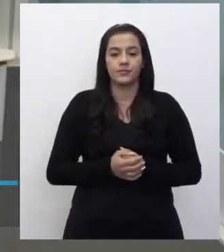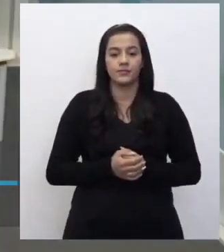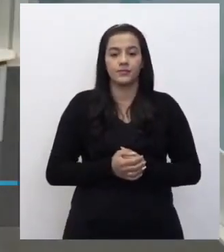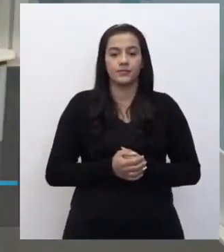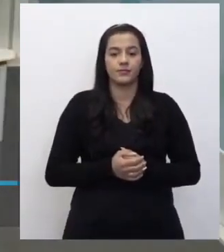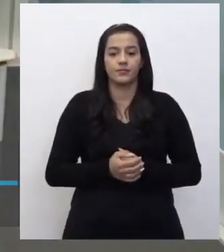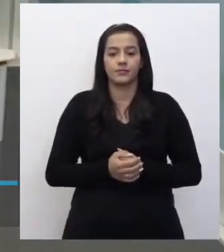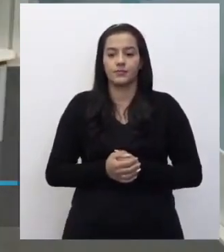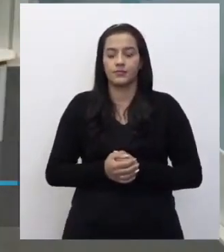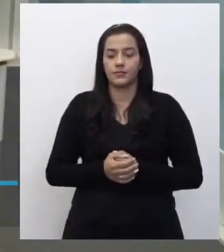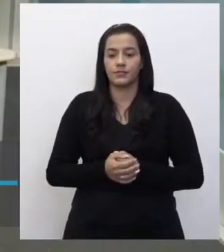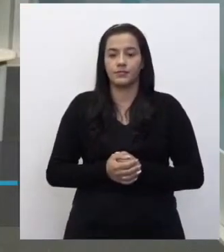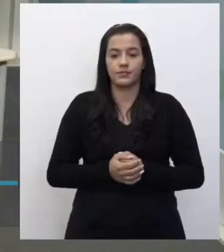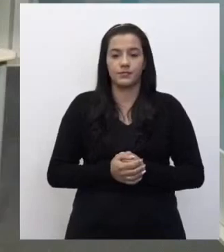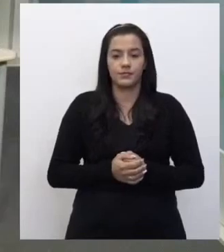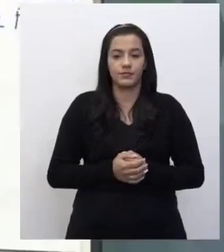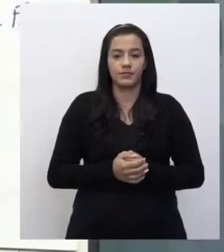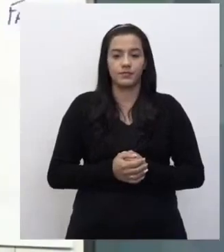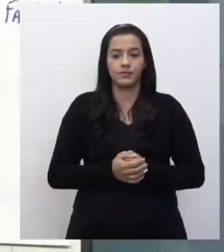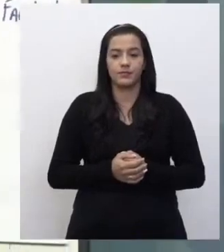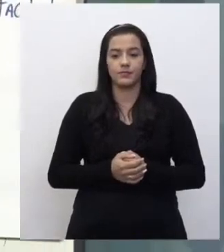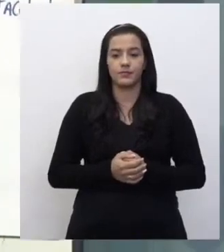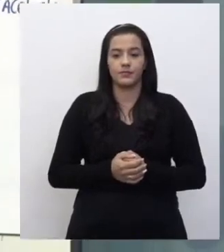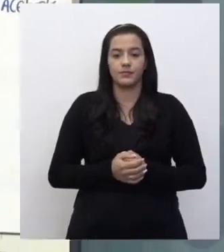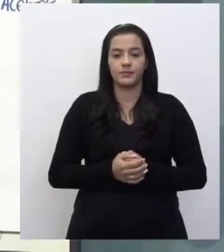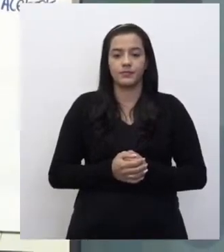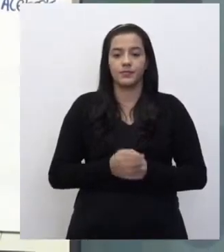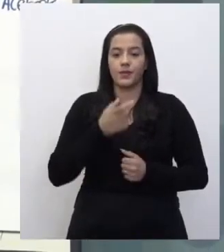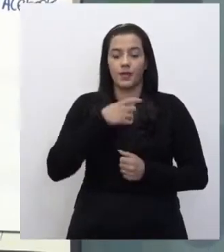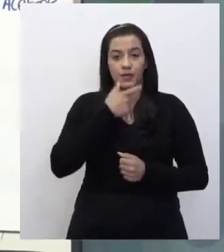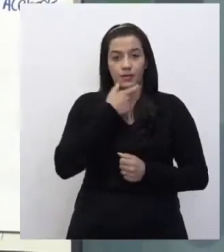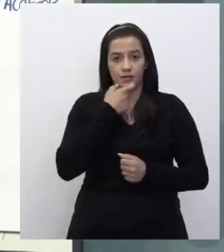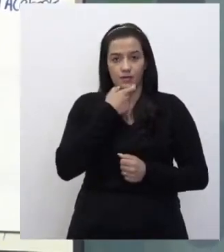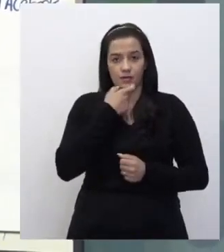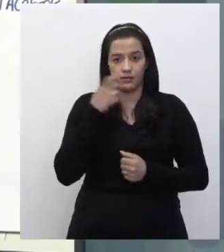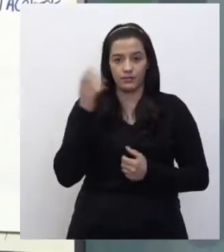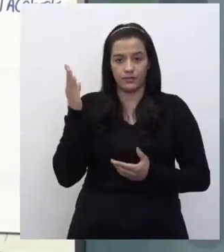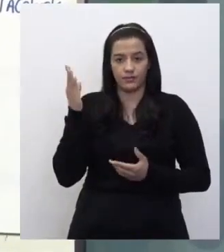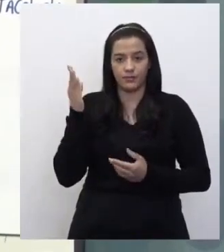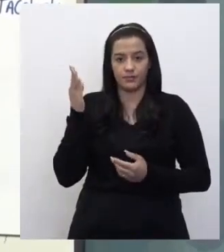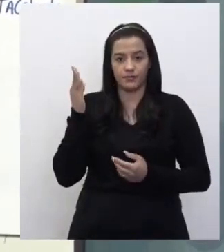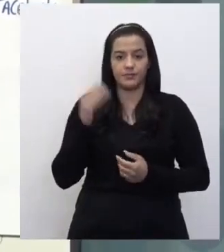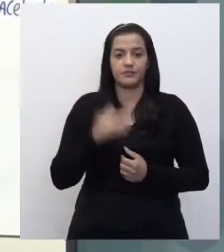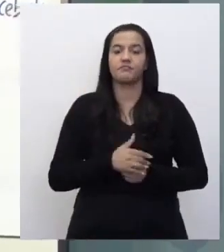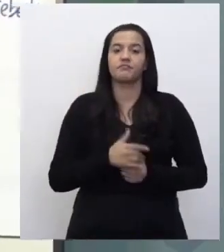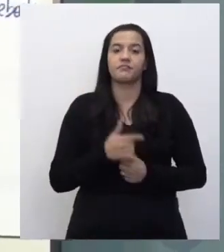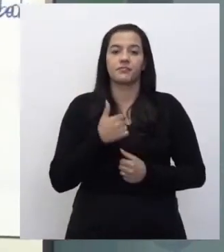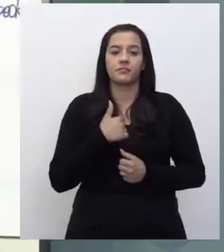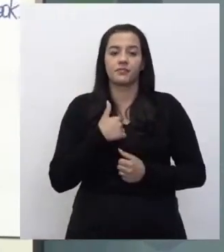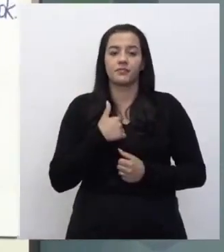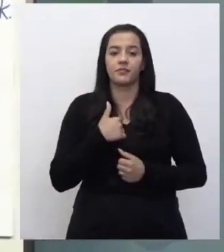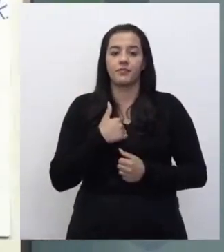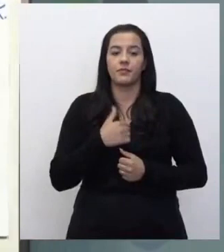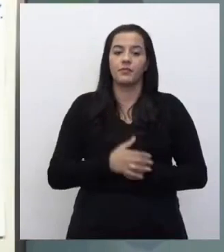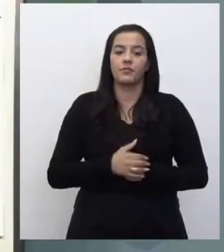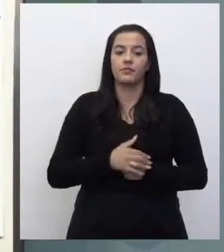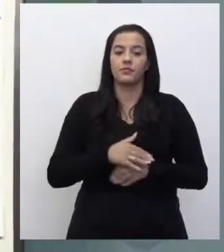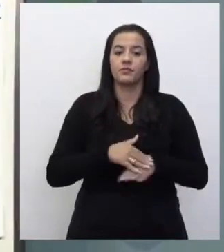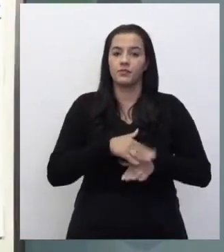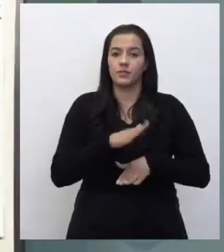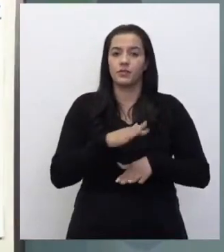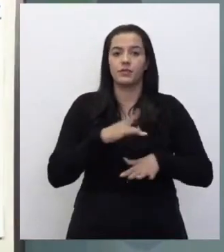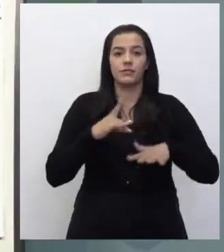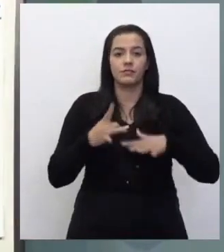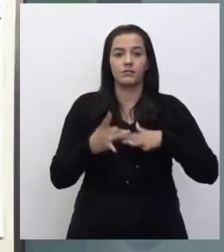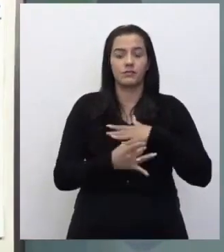really don't like social media very much, but I use Facebook. Então, eu não gosto de social media muito, mas eu uso aí